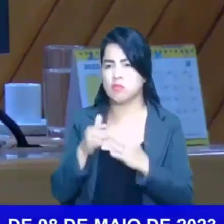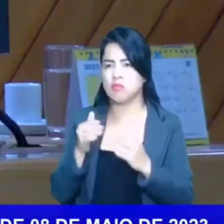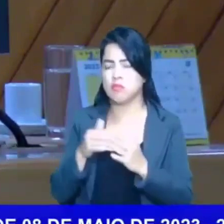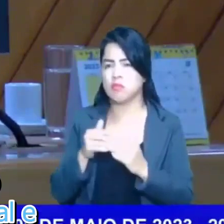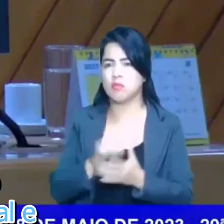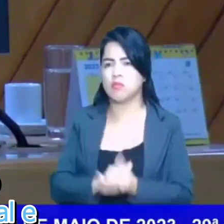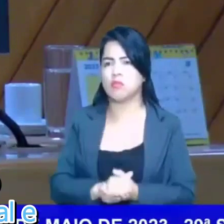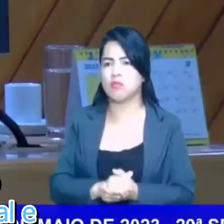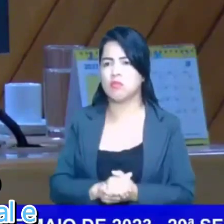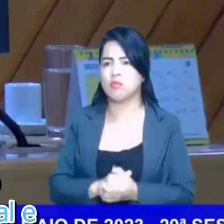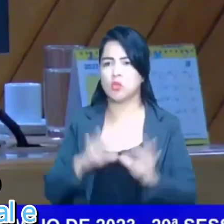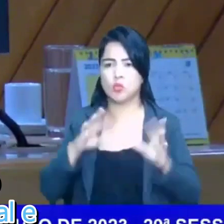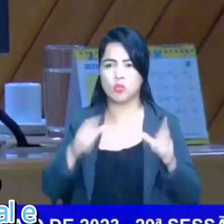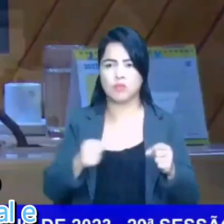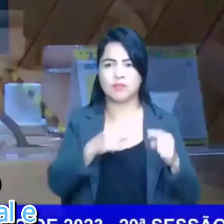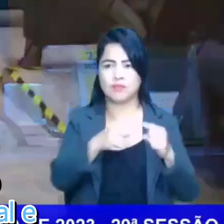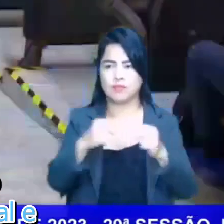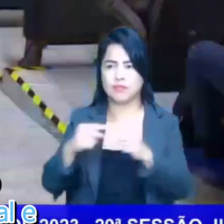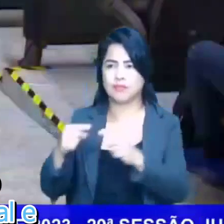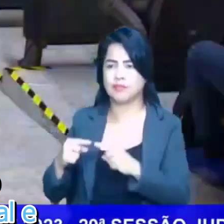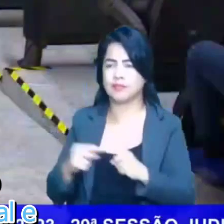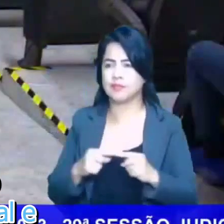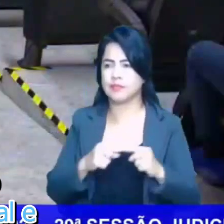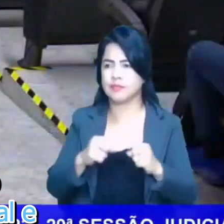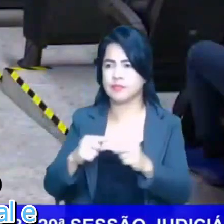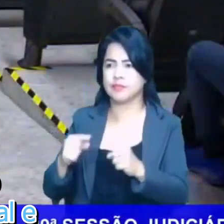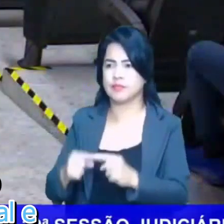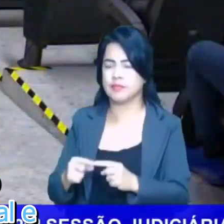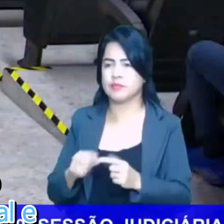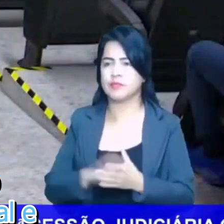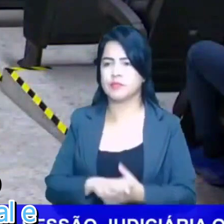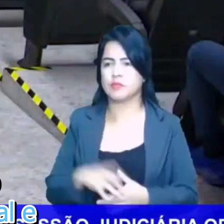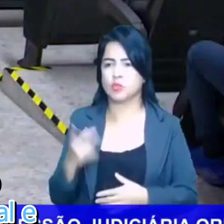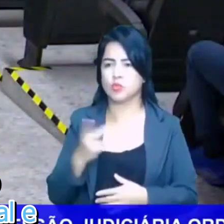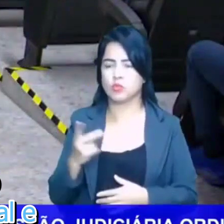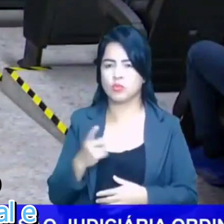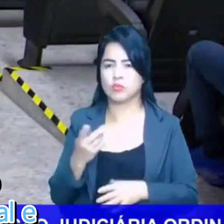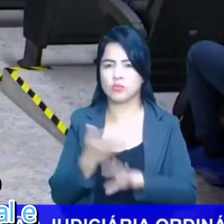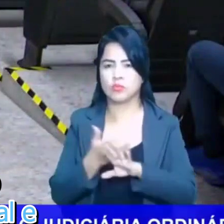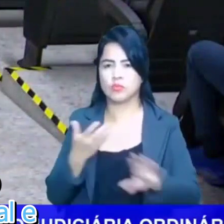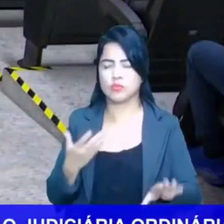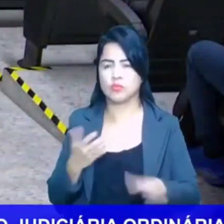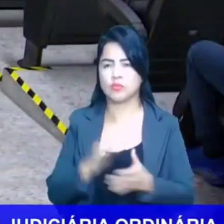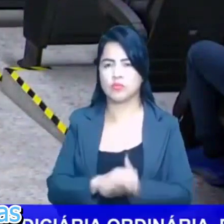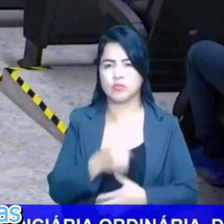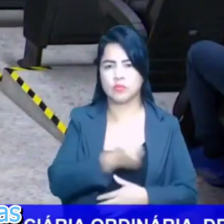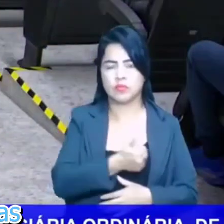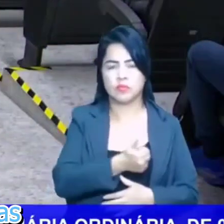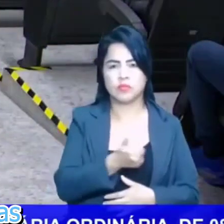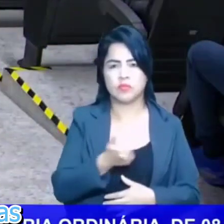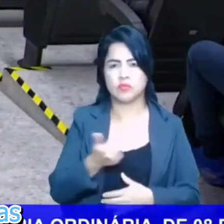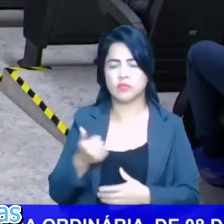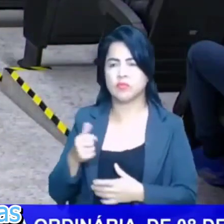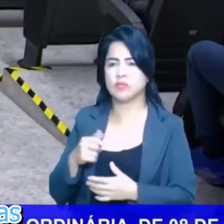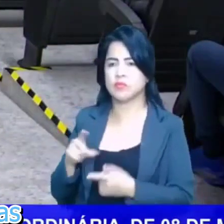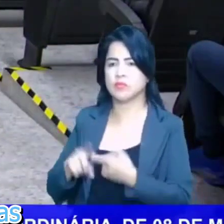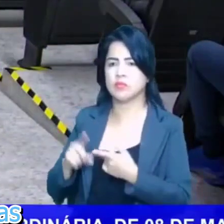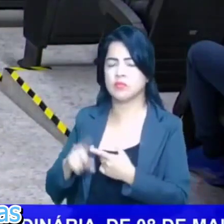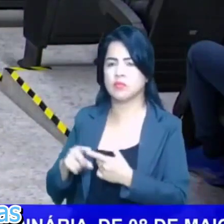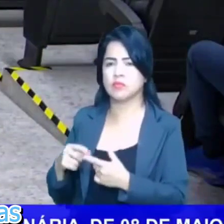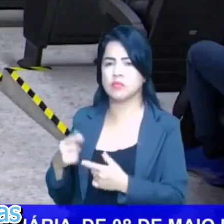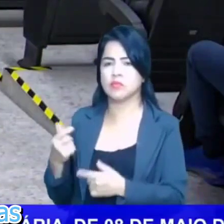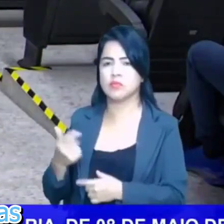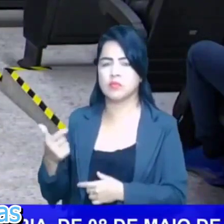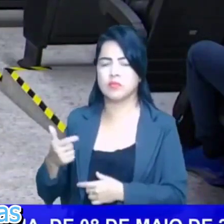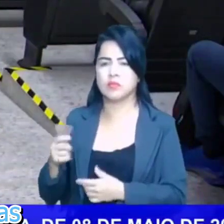AGE. Perfeito, todos de acordo? Então, estão afastadas as duas preliminares, de inépcia da inicial e de legitimidade